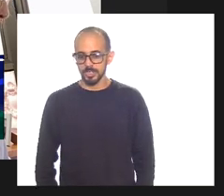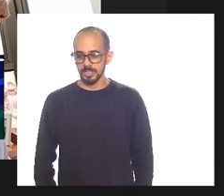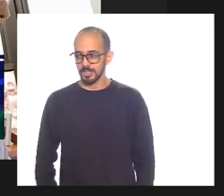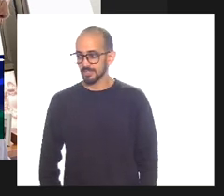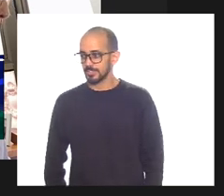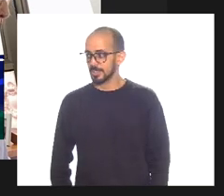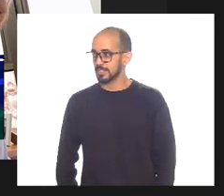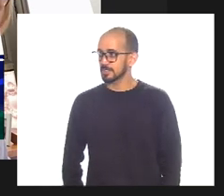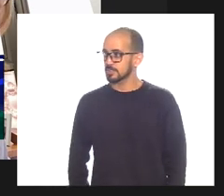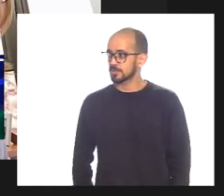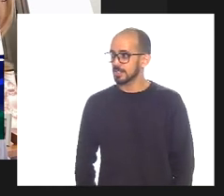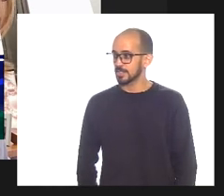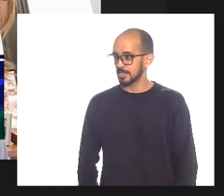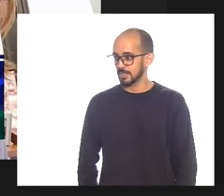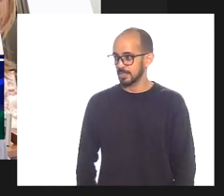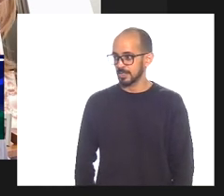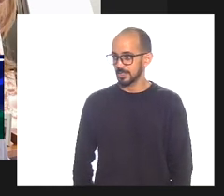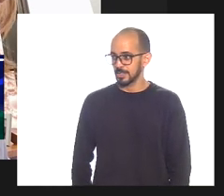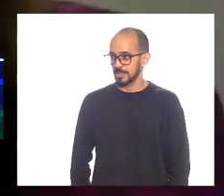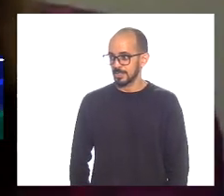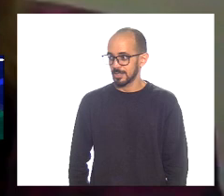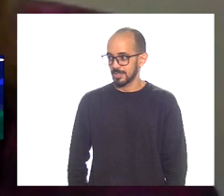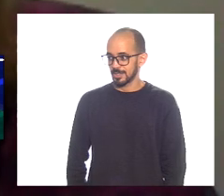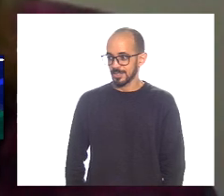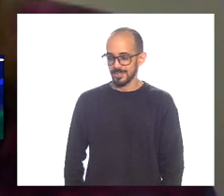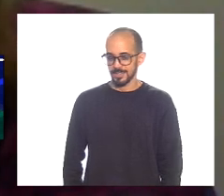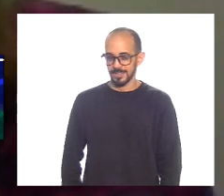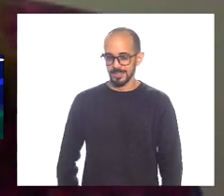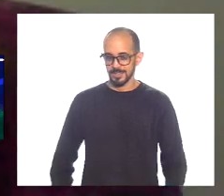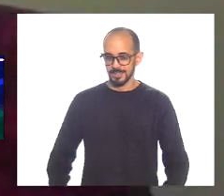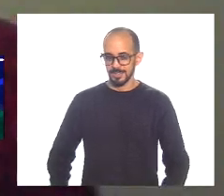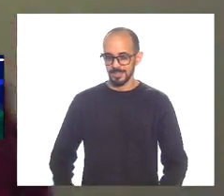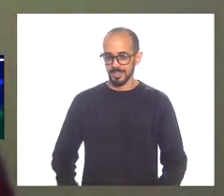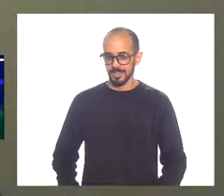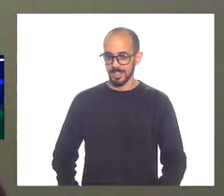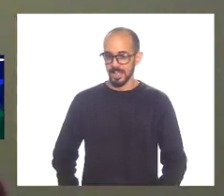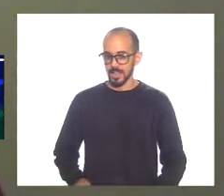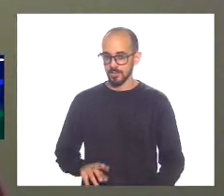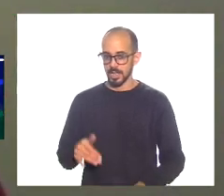Flávio. Marta. Deputado Flávio Serafini já vai entrar.